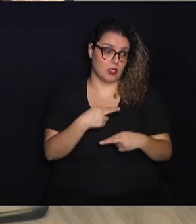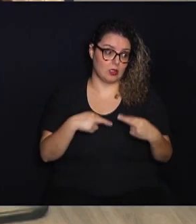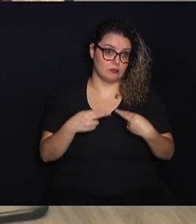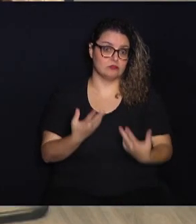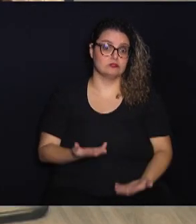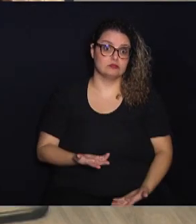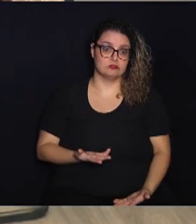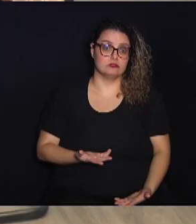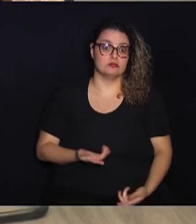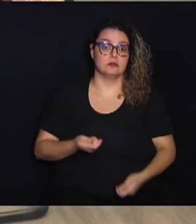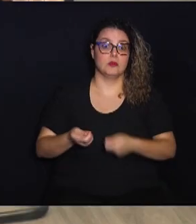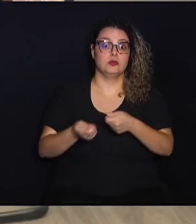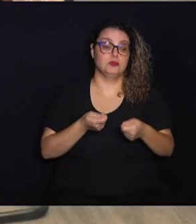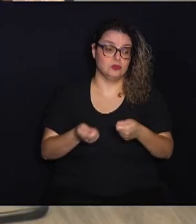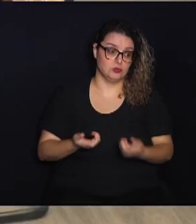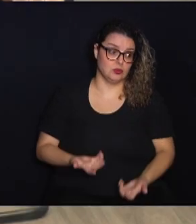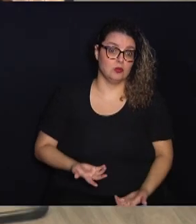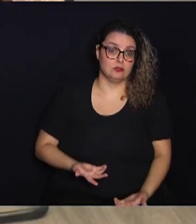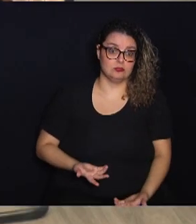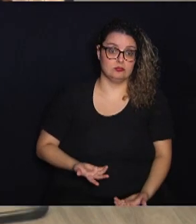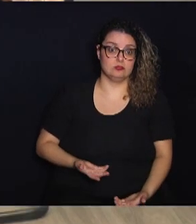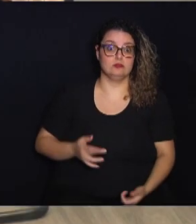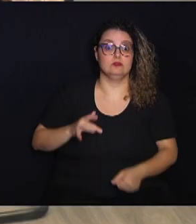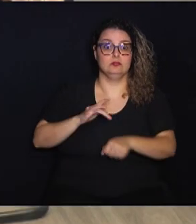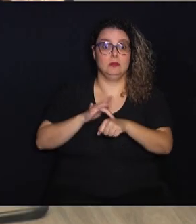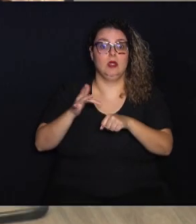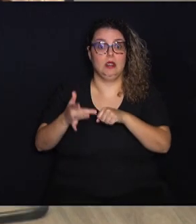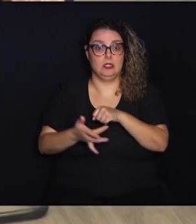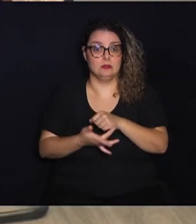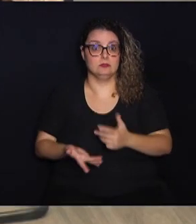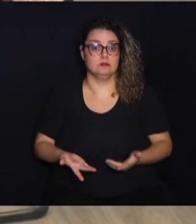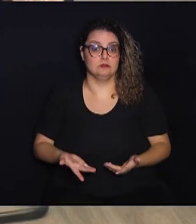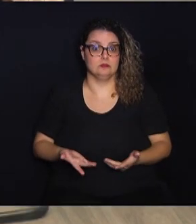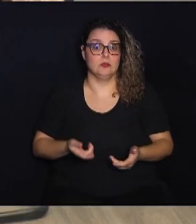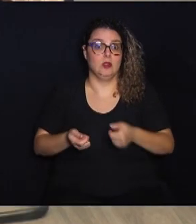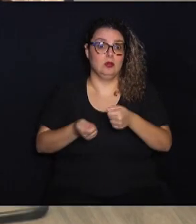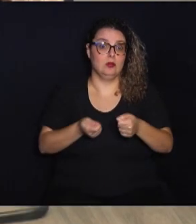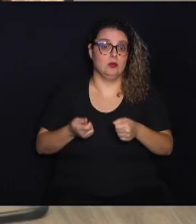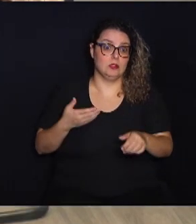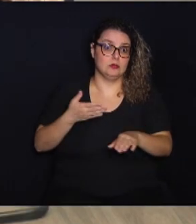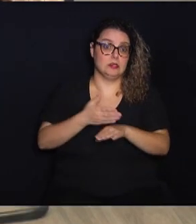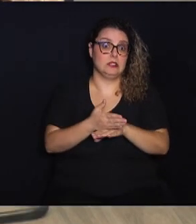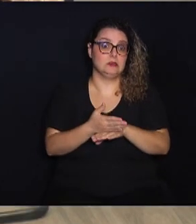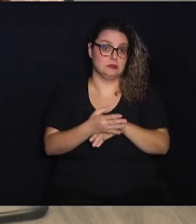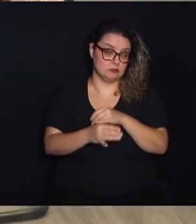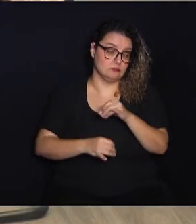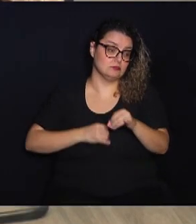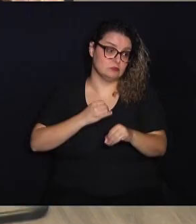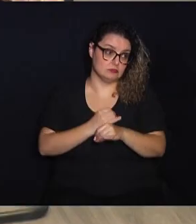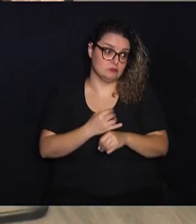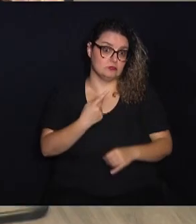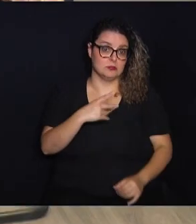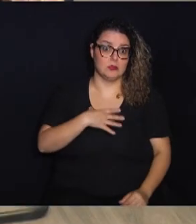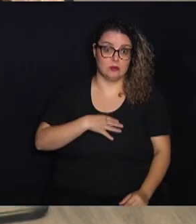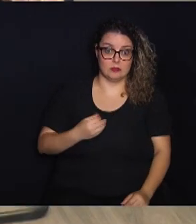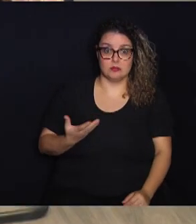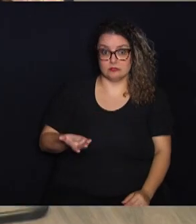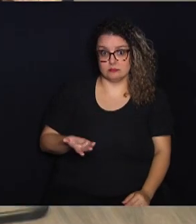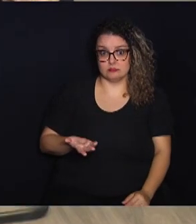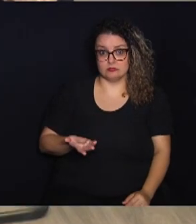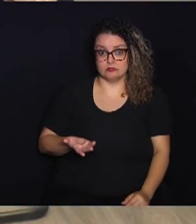você controlar, né, a rede social, controlar o acesso à internet do seu filho,